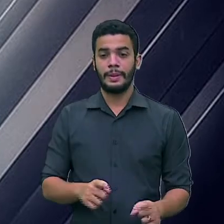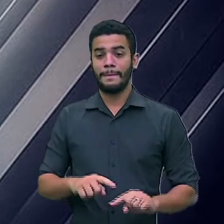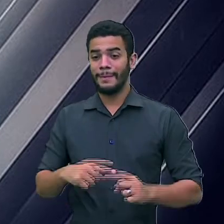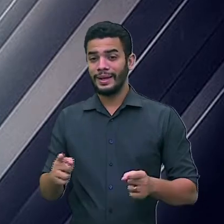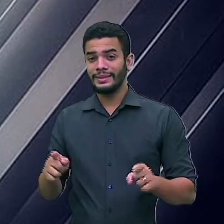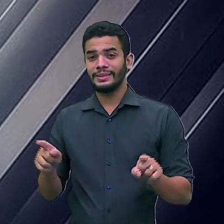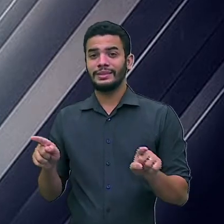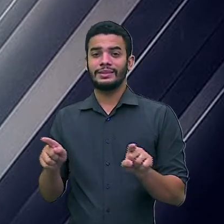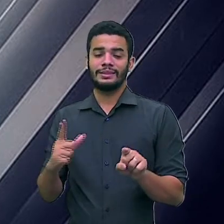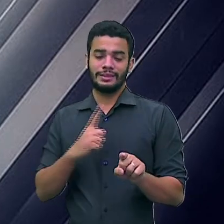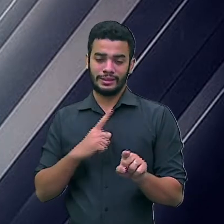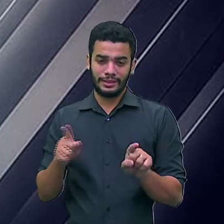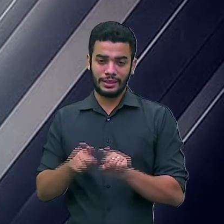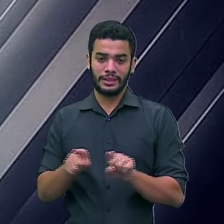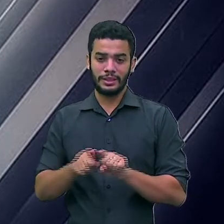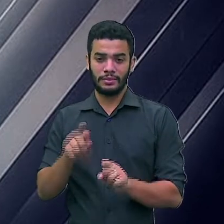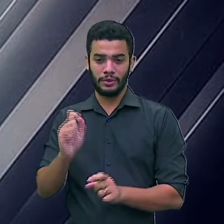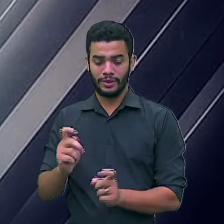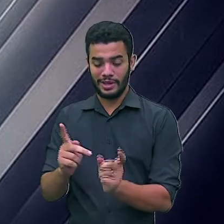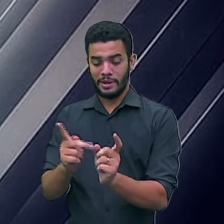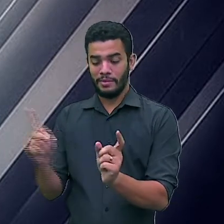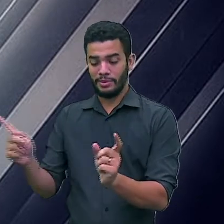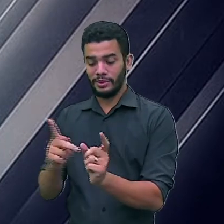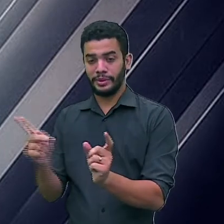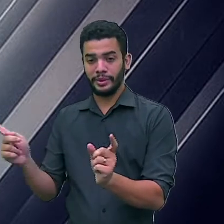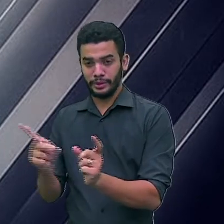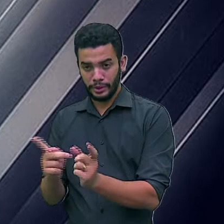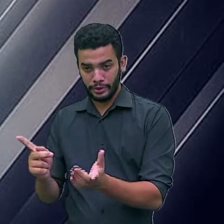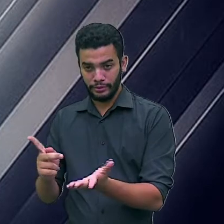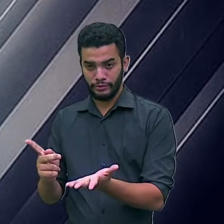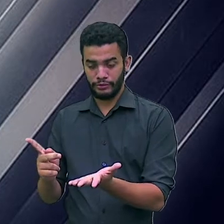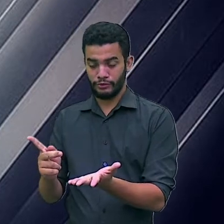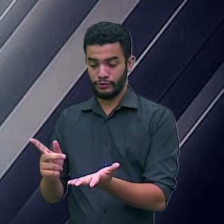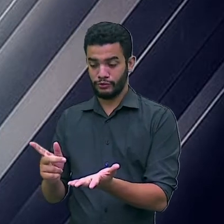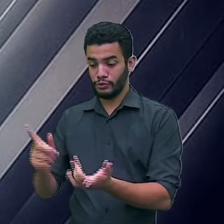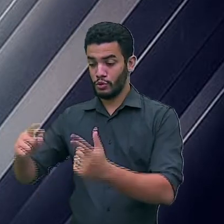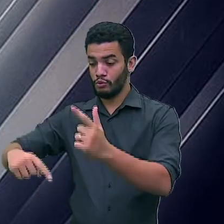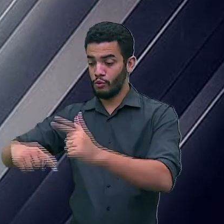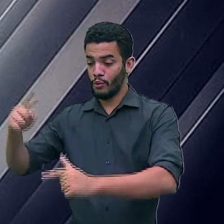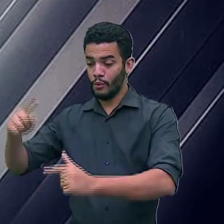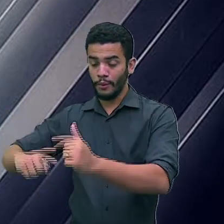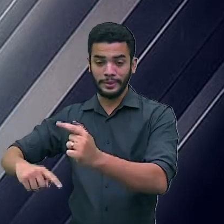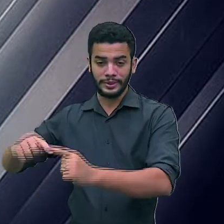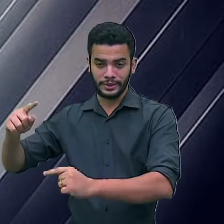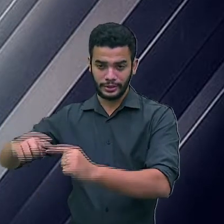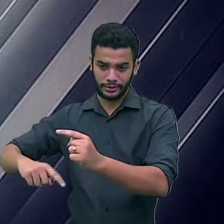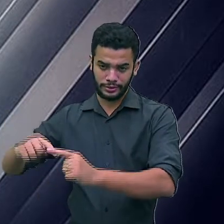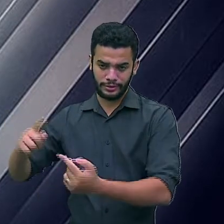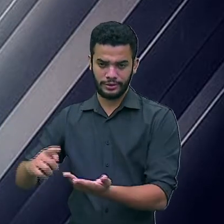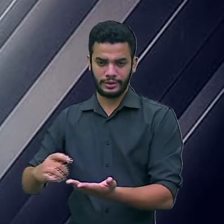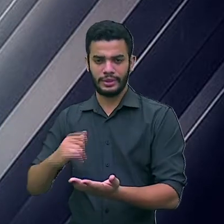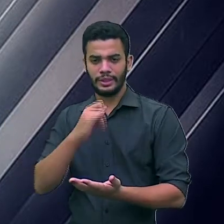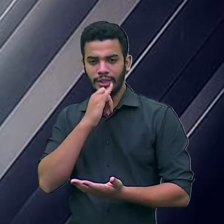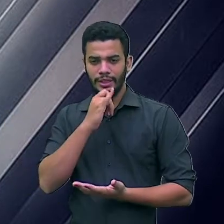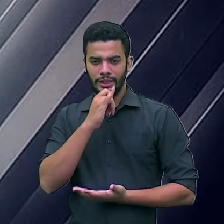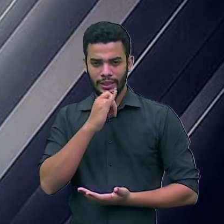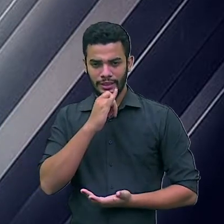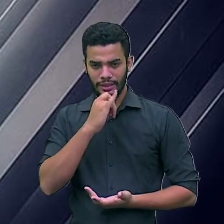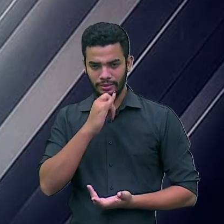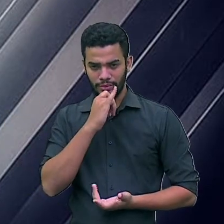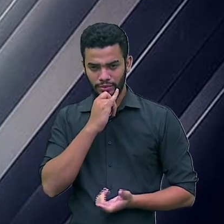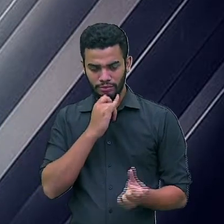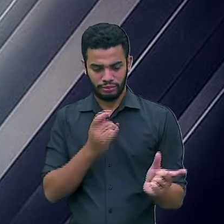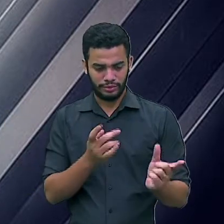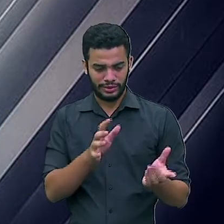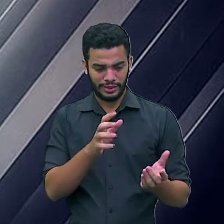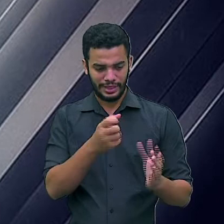do objeto. Isso, precisamos apontar as diferenças, né? A função sintática aí do predicativo